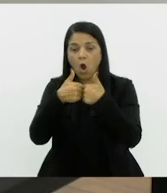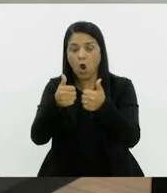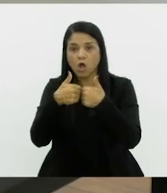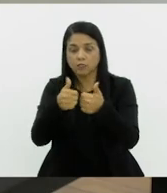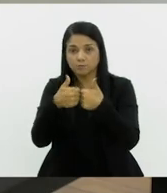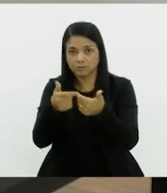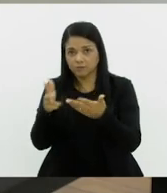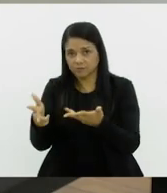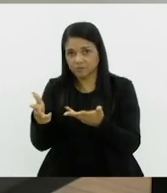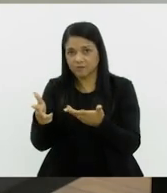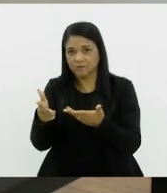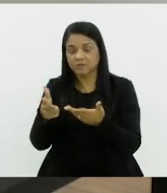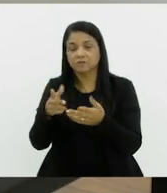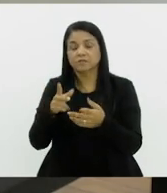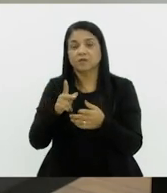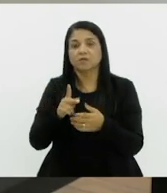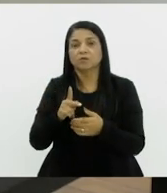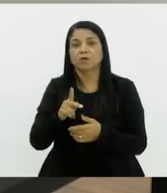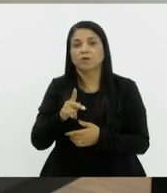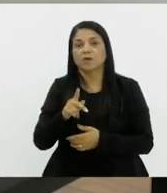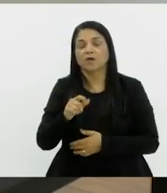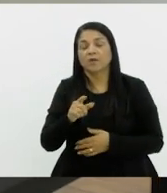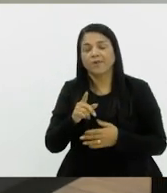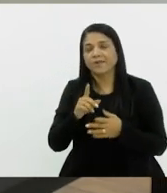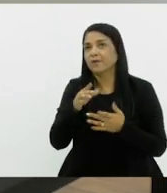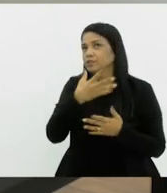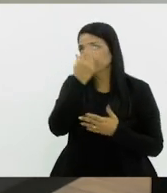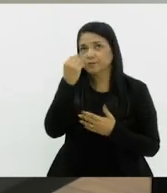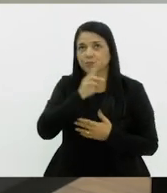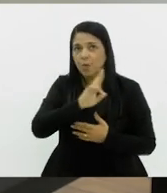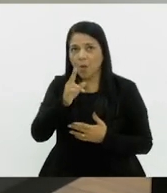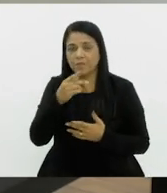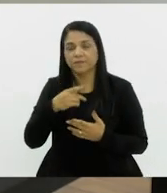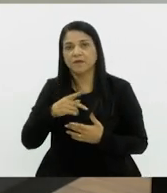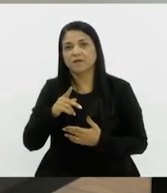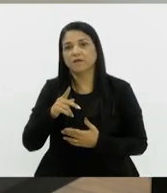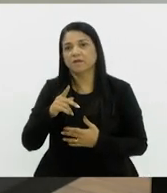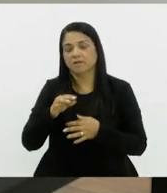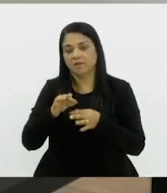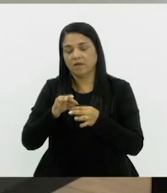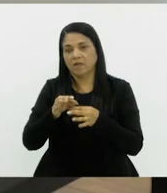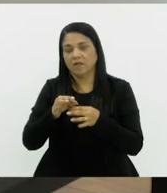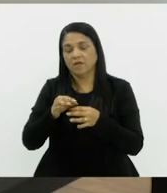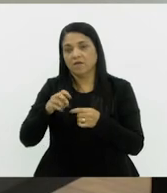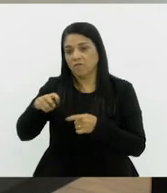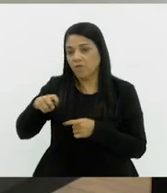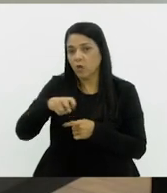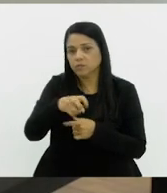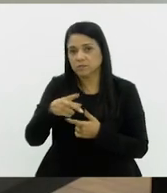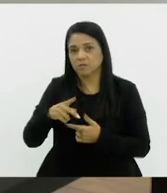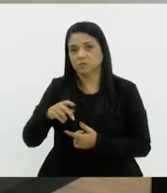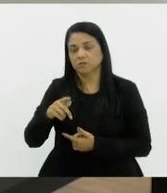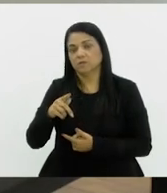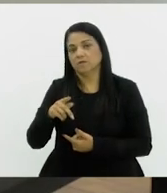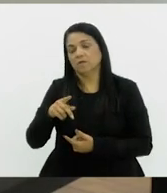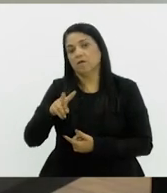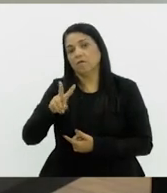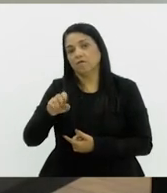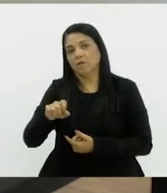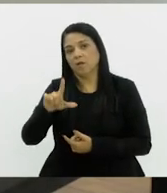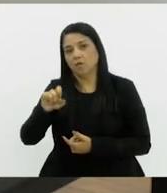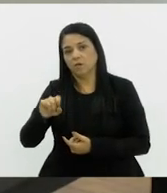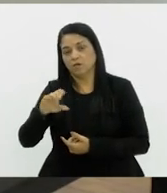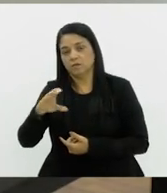dá a velocidade. E a gente, se a gente não puder fiscalizar, se a autoridade